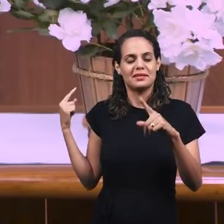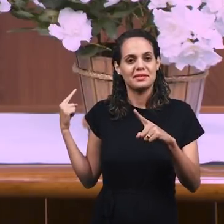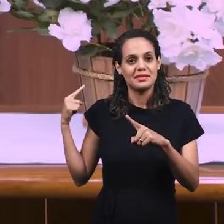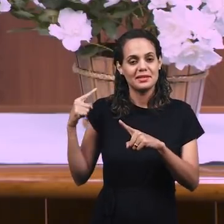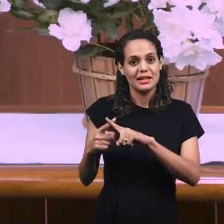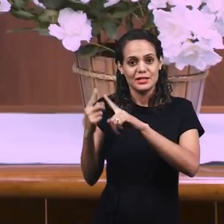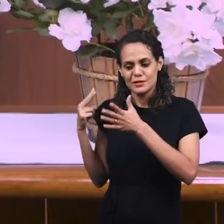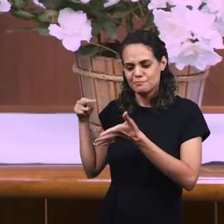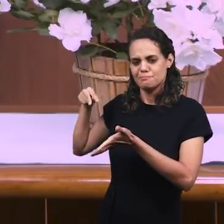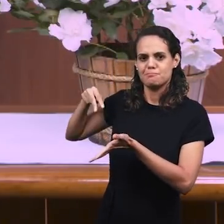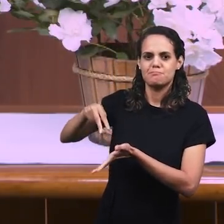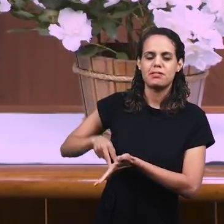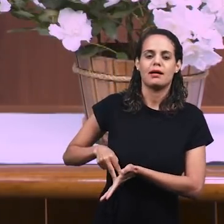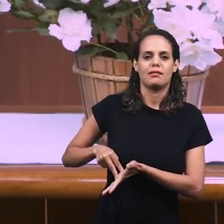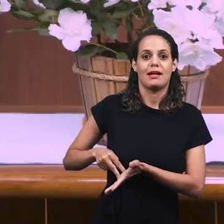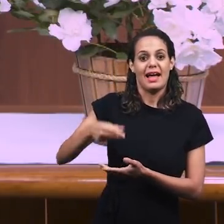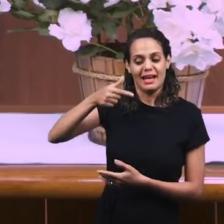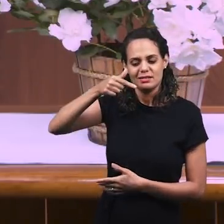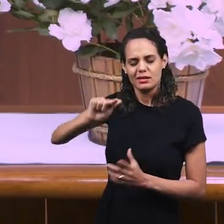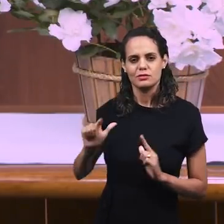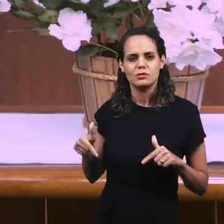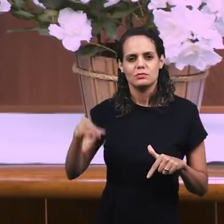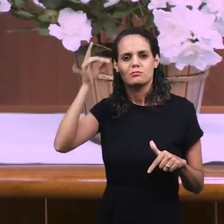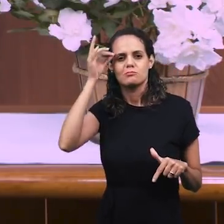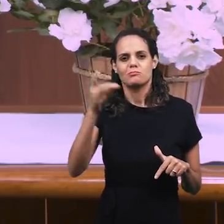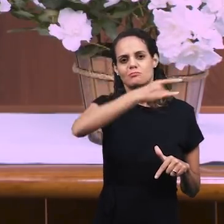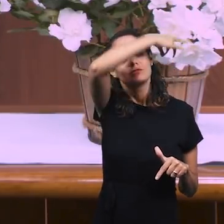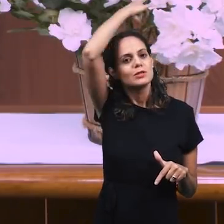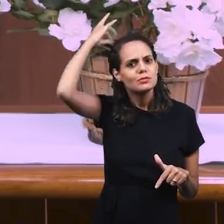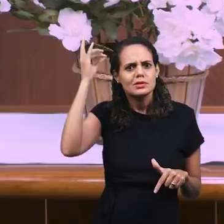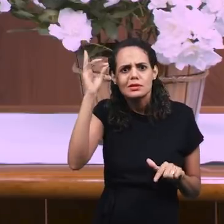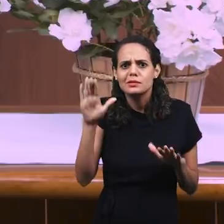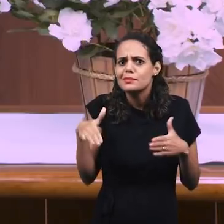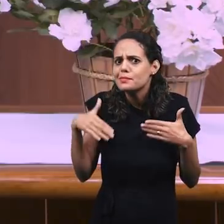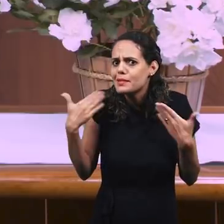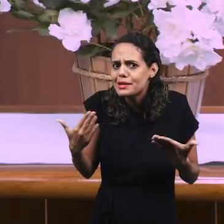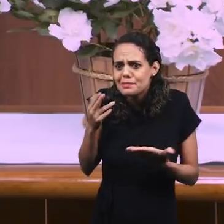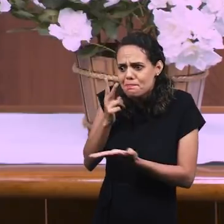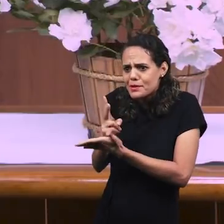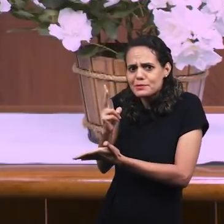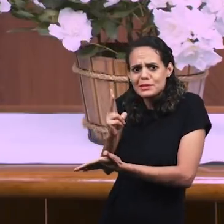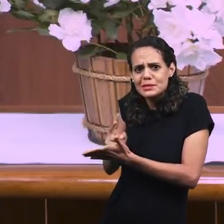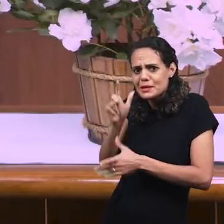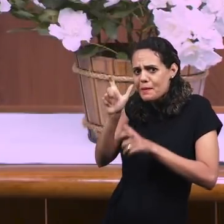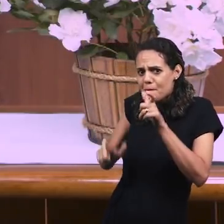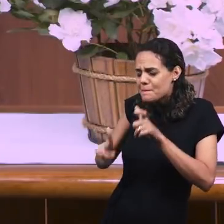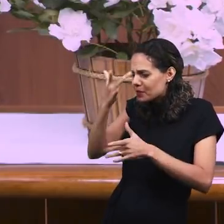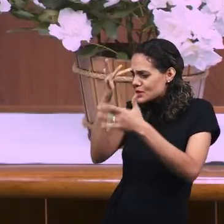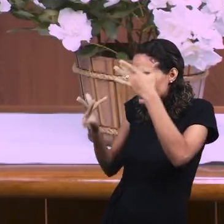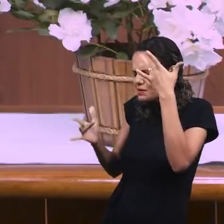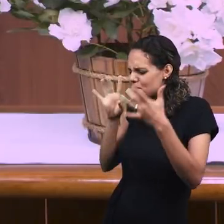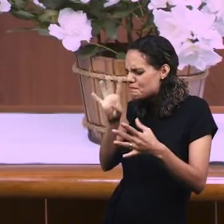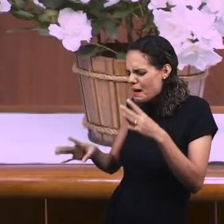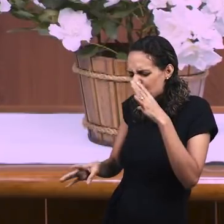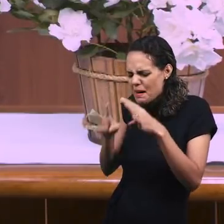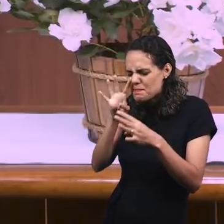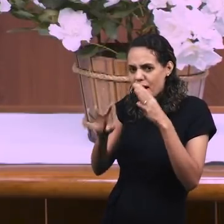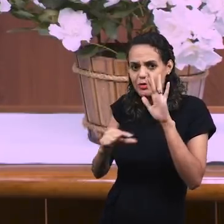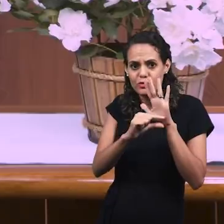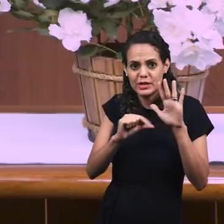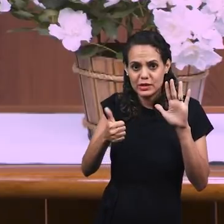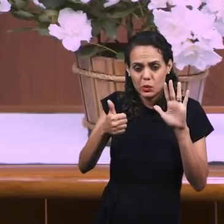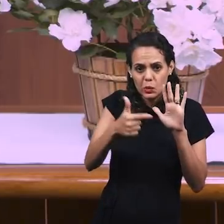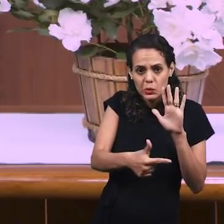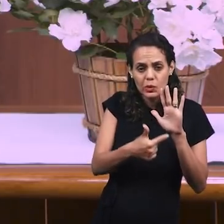Senhor, você tinha ali as 7 operações do Espírito Santo naquele dia. E mesmo assim, tinha gente para criticar. O